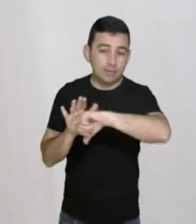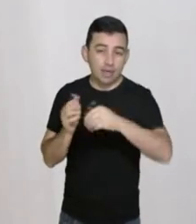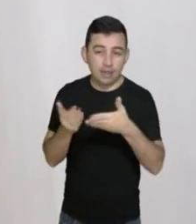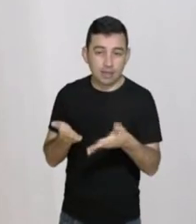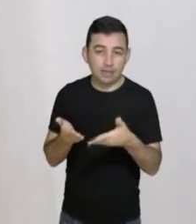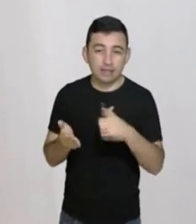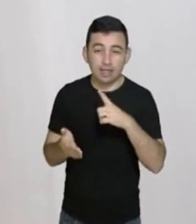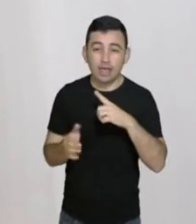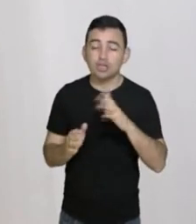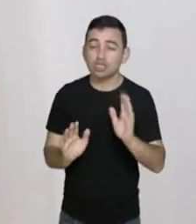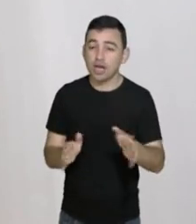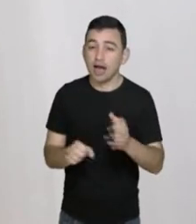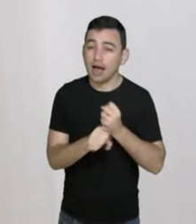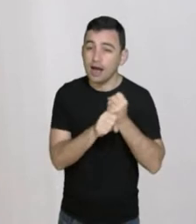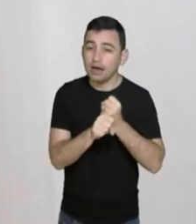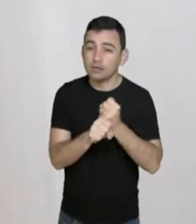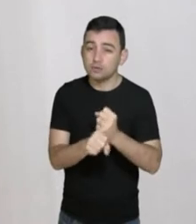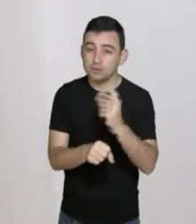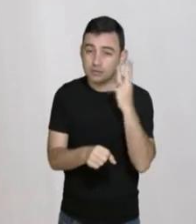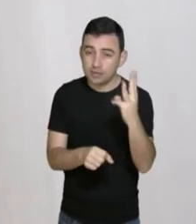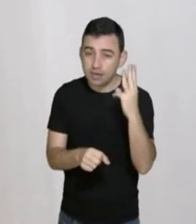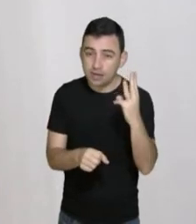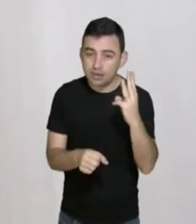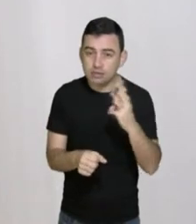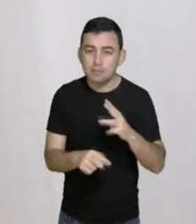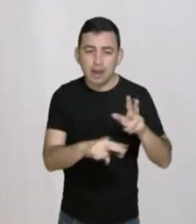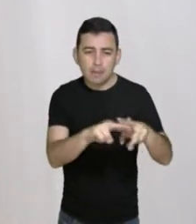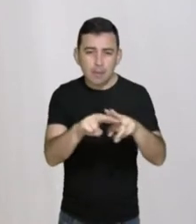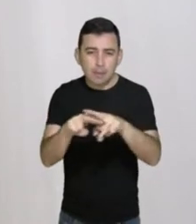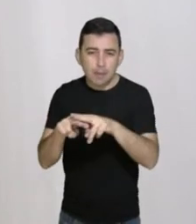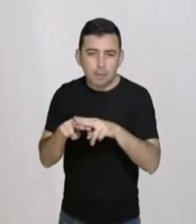mais de 3 anos, prendendo todo mundo,